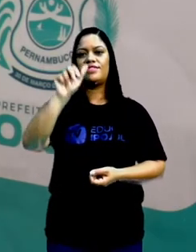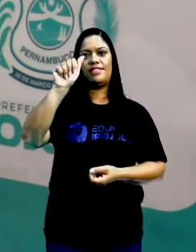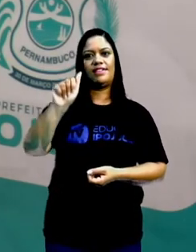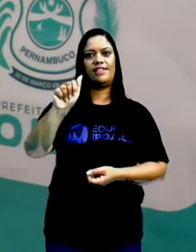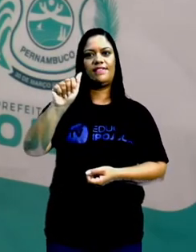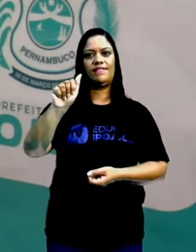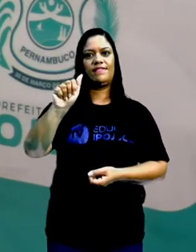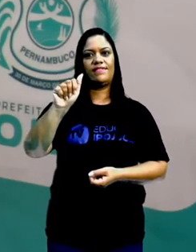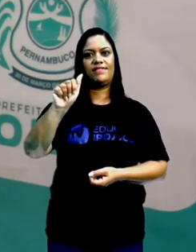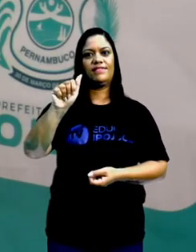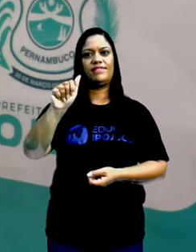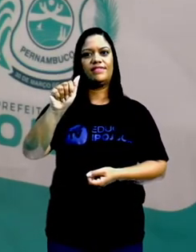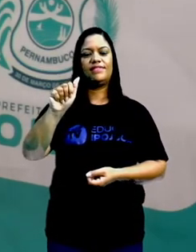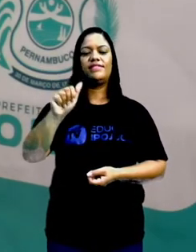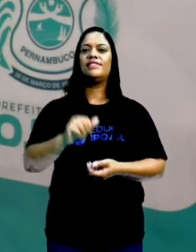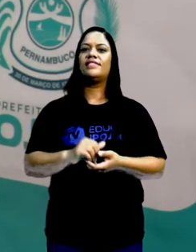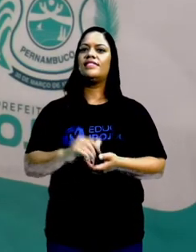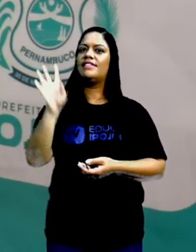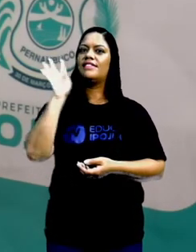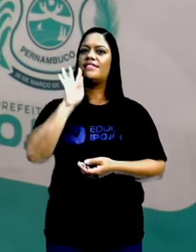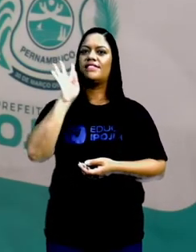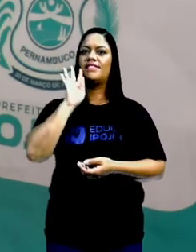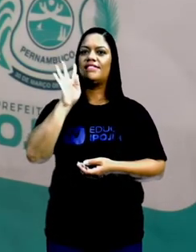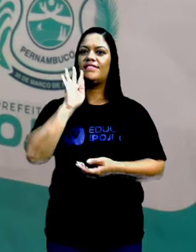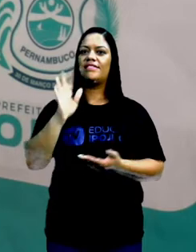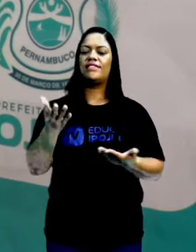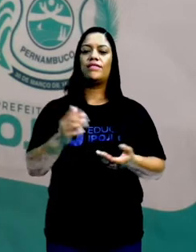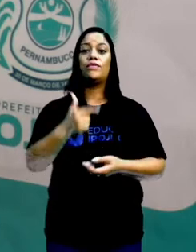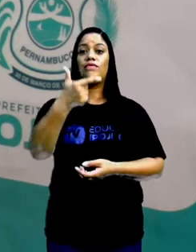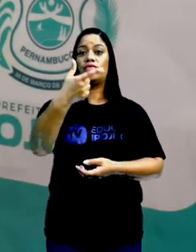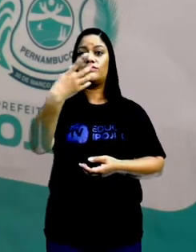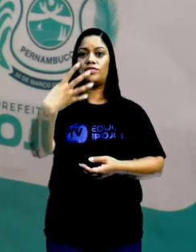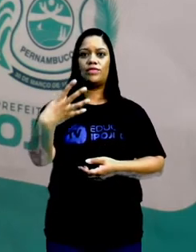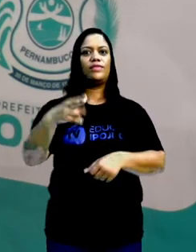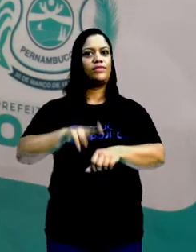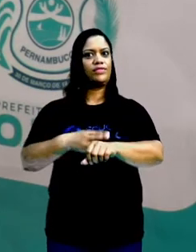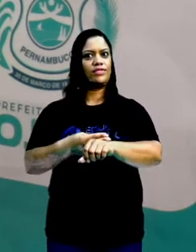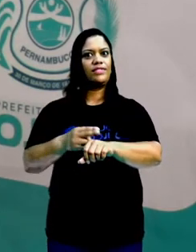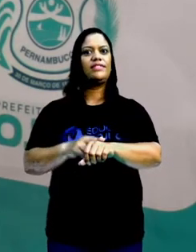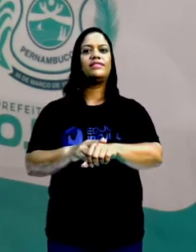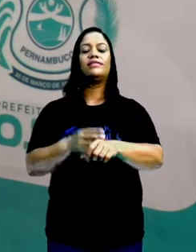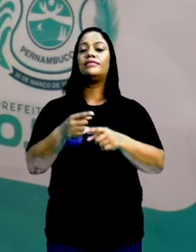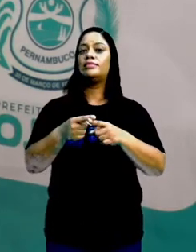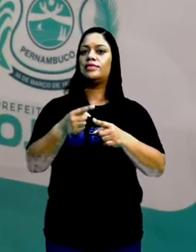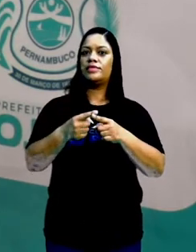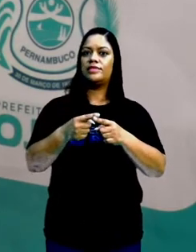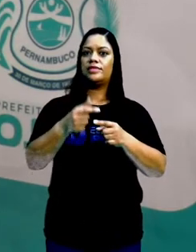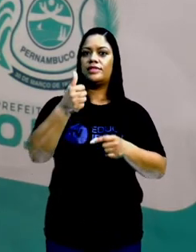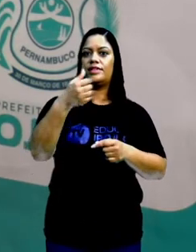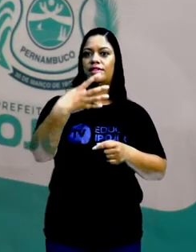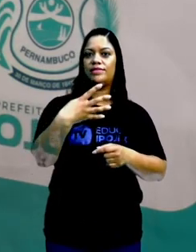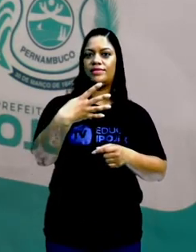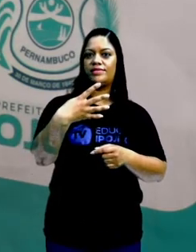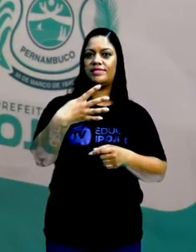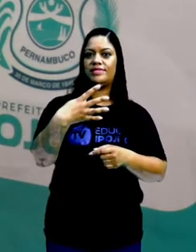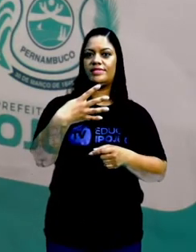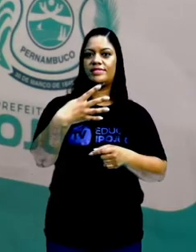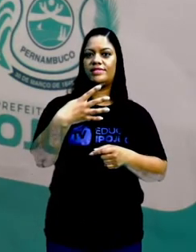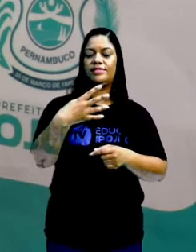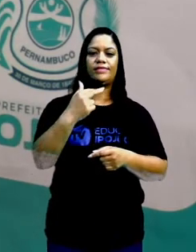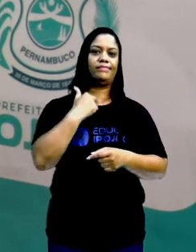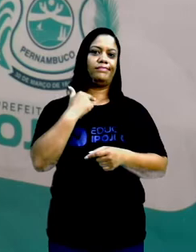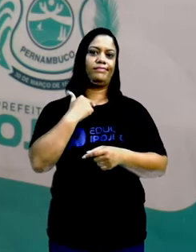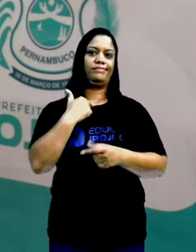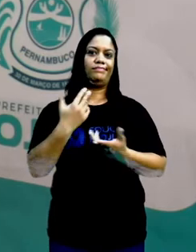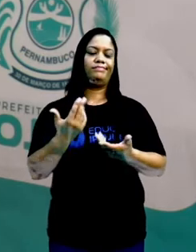A. Como foi legal, ó. 24 bombons está lá, porque 14 bombons não ia dar,